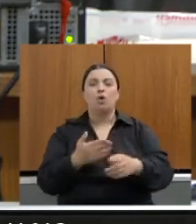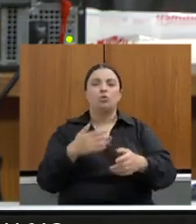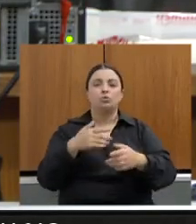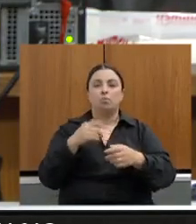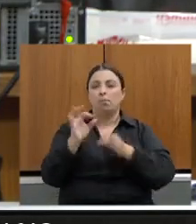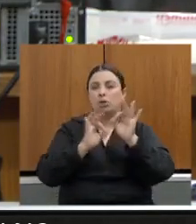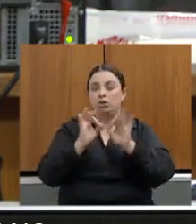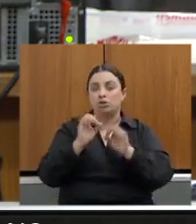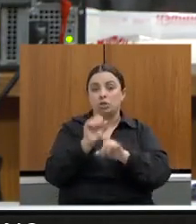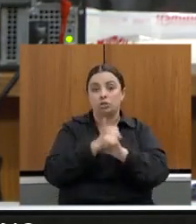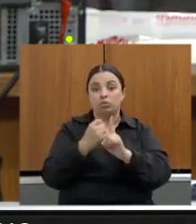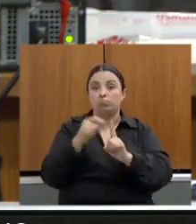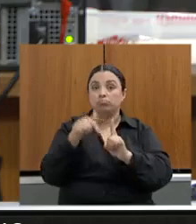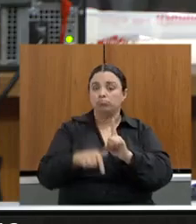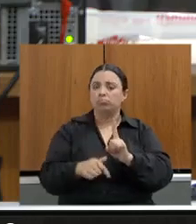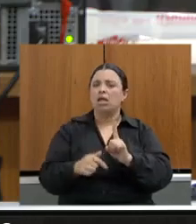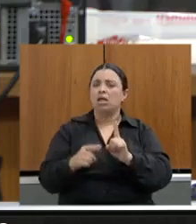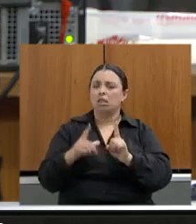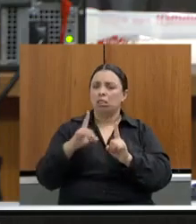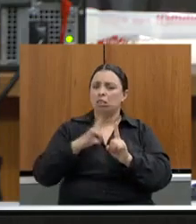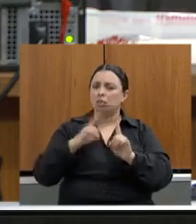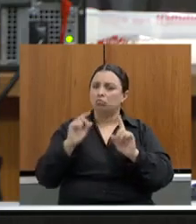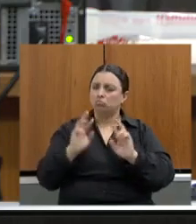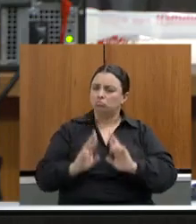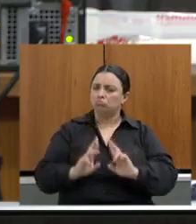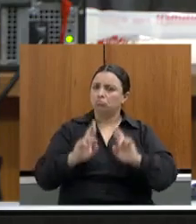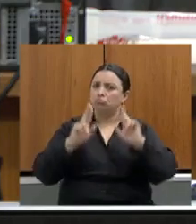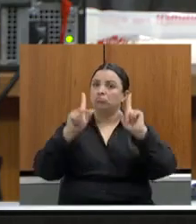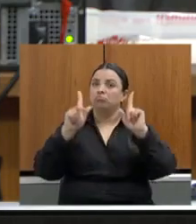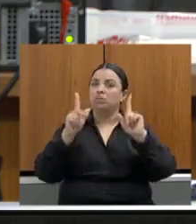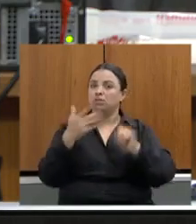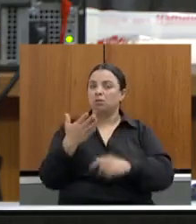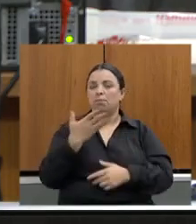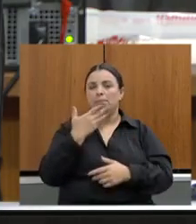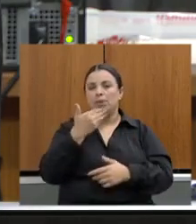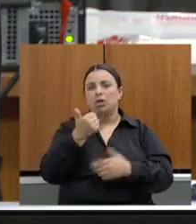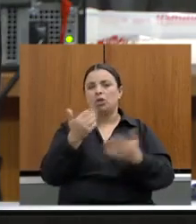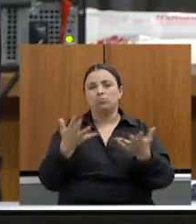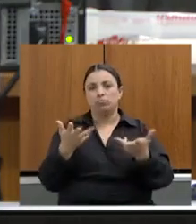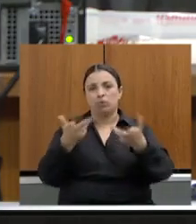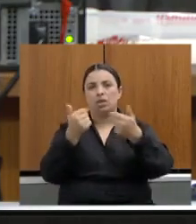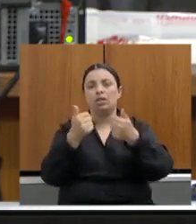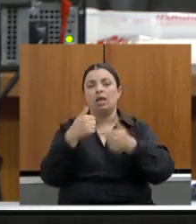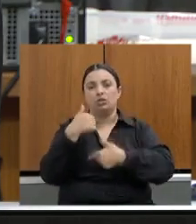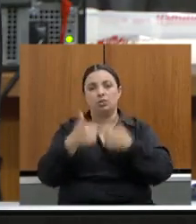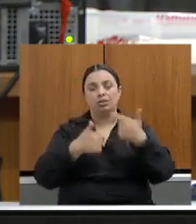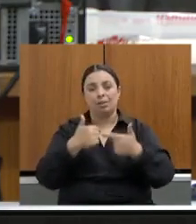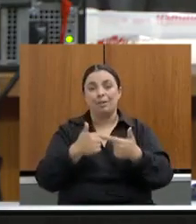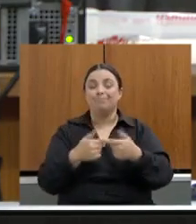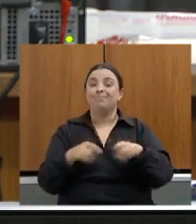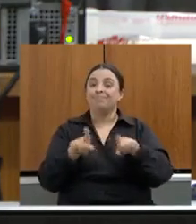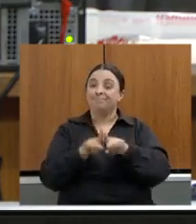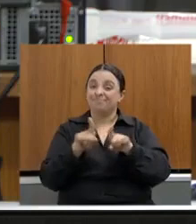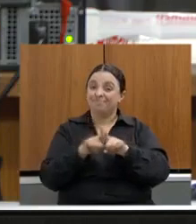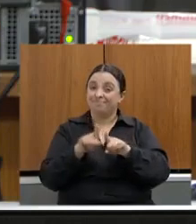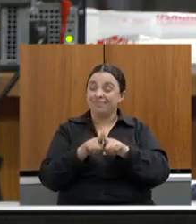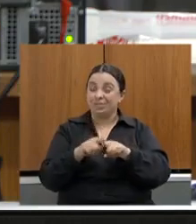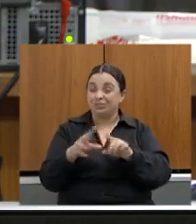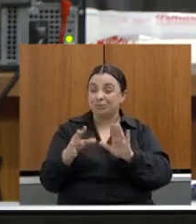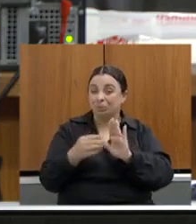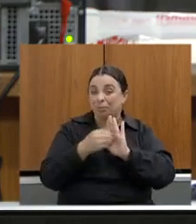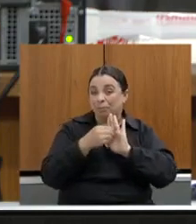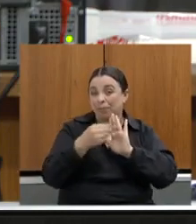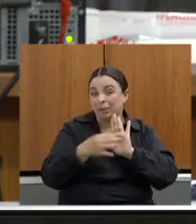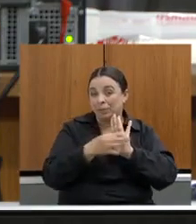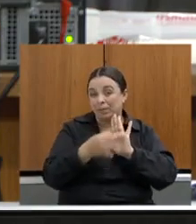fazem toda a diferença né mas já deixar aqui uma colocação muito breve também